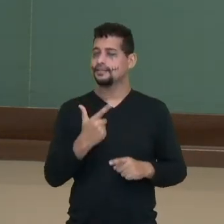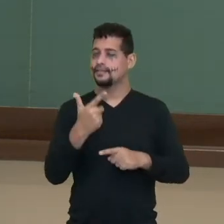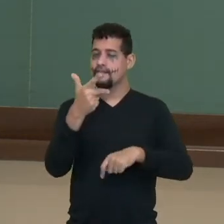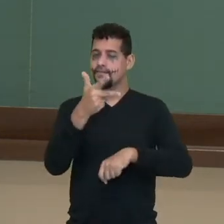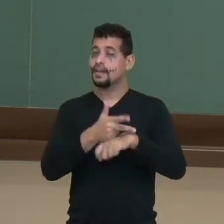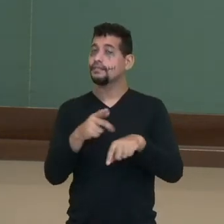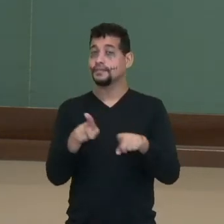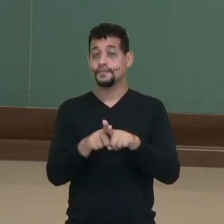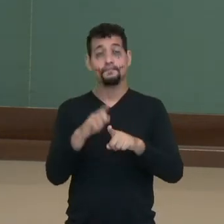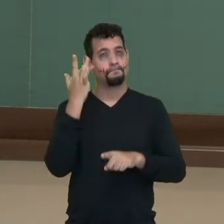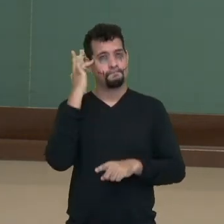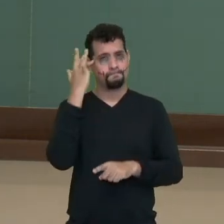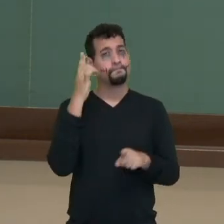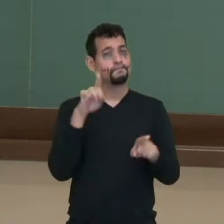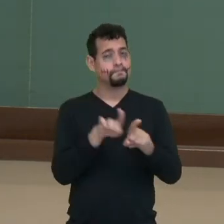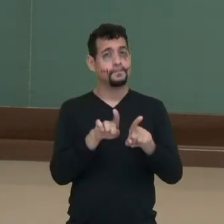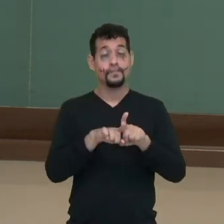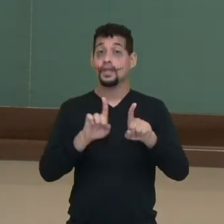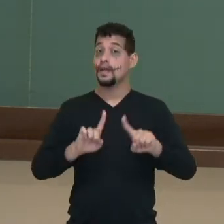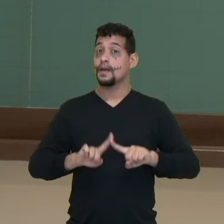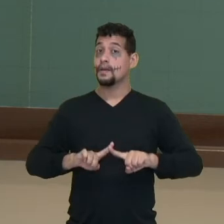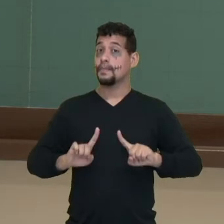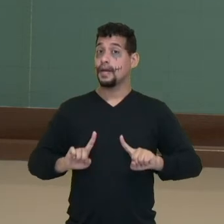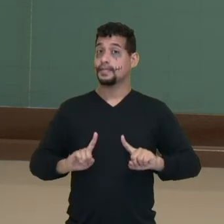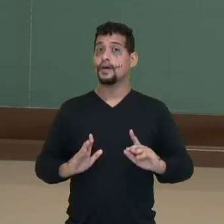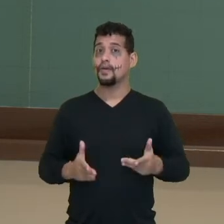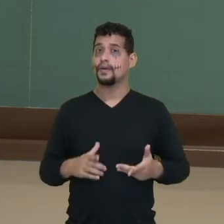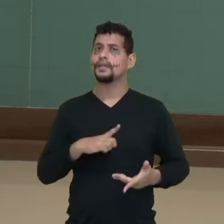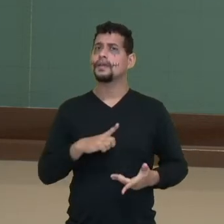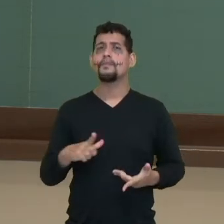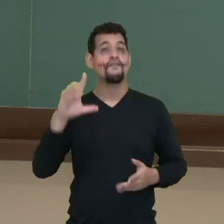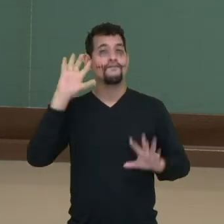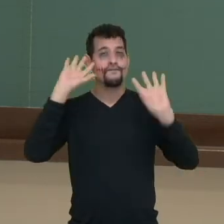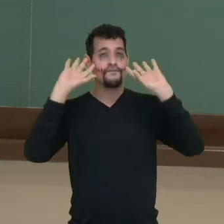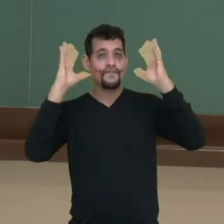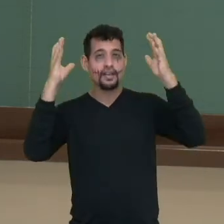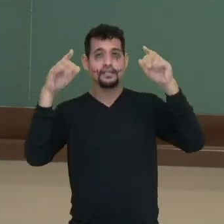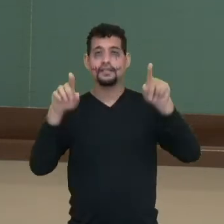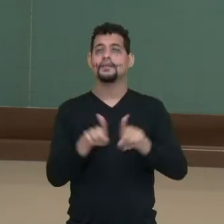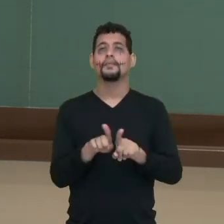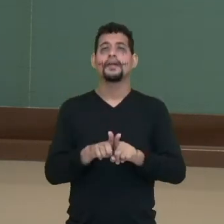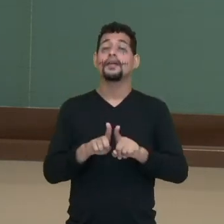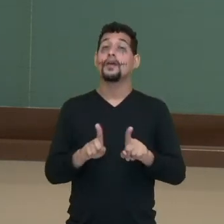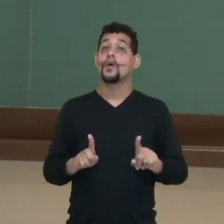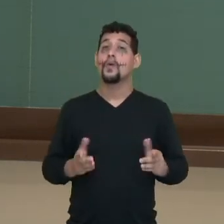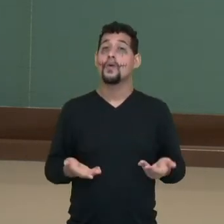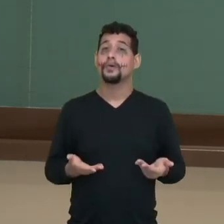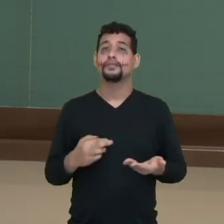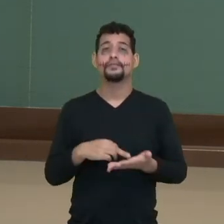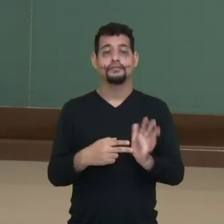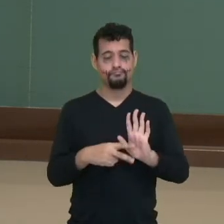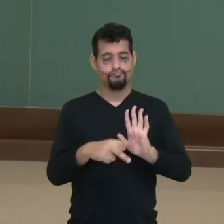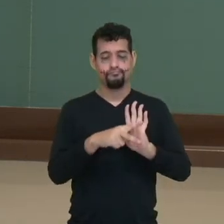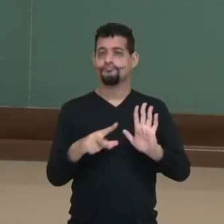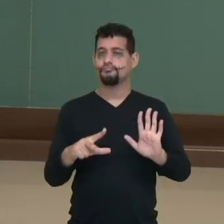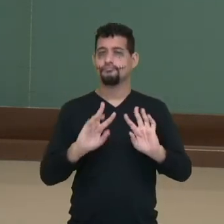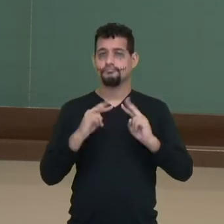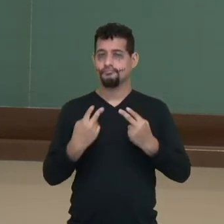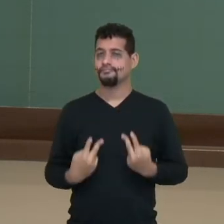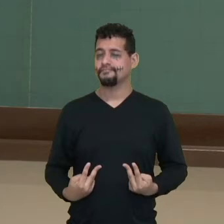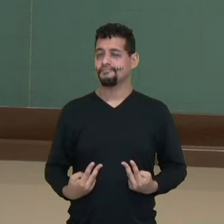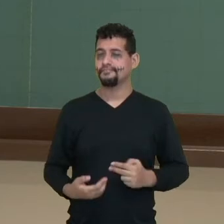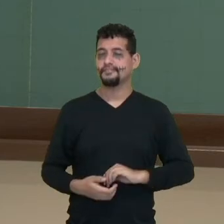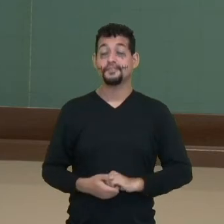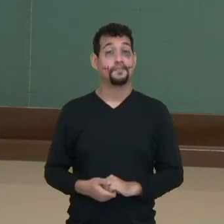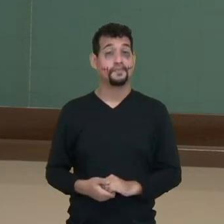assistirem, adultos também. Então, aí está, uma festa que hoje é o patrimônio mundial da